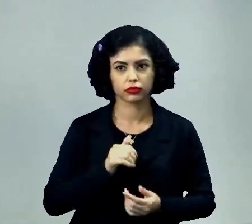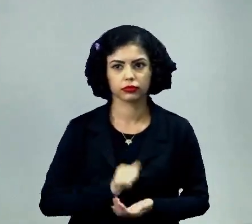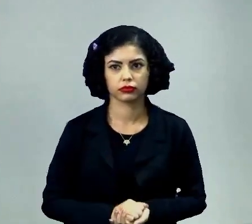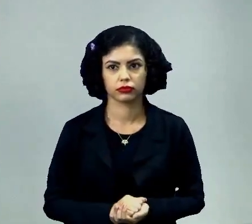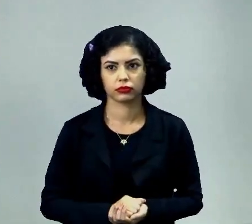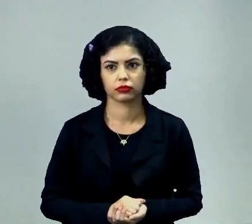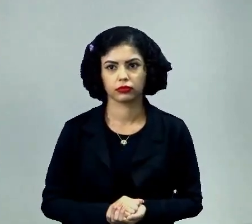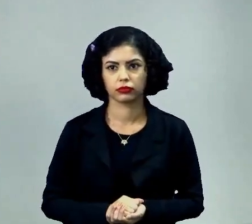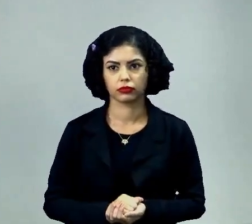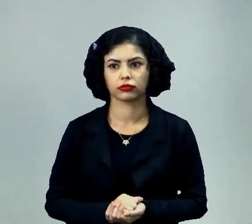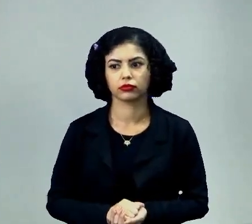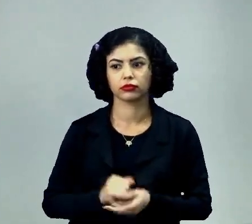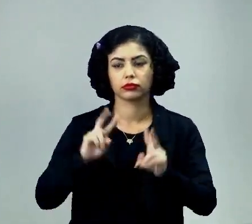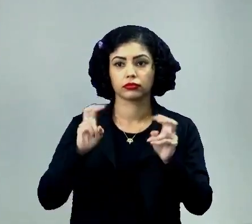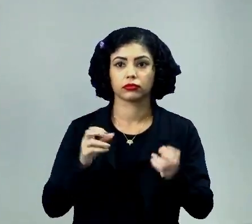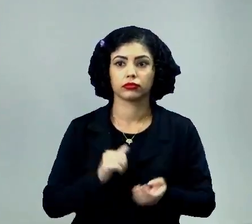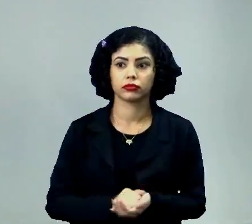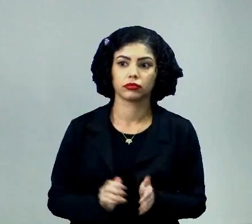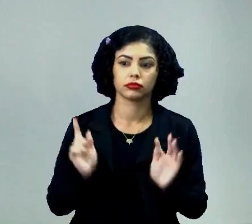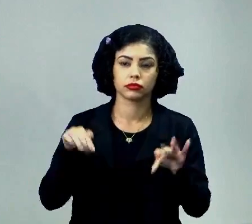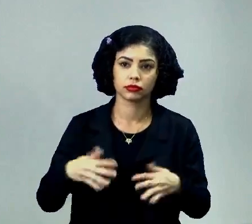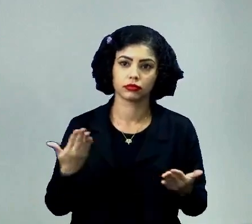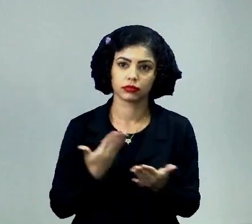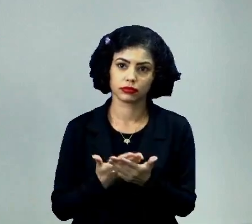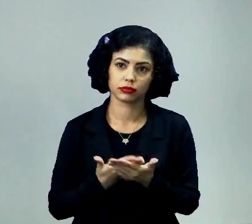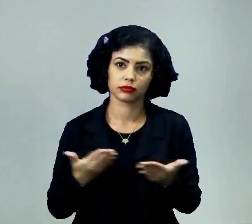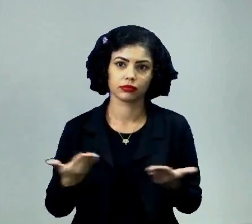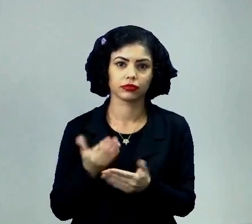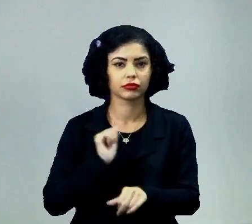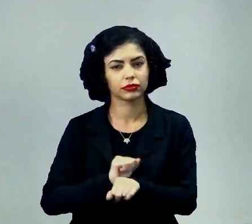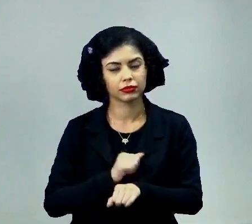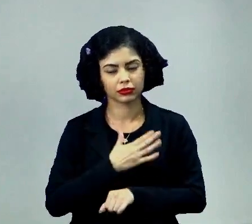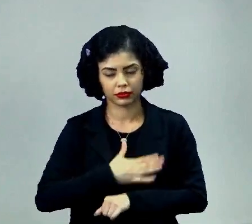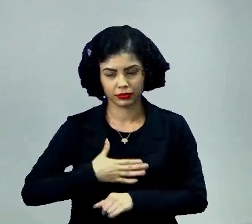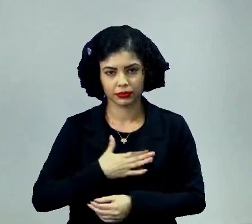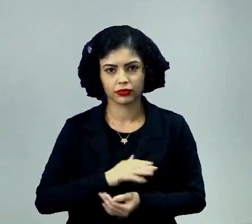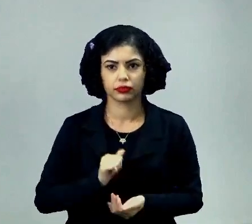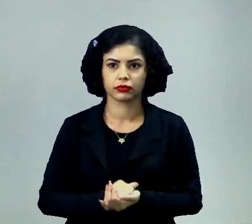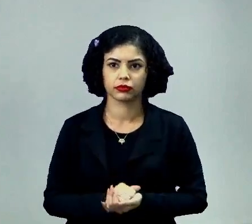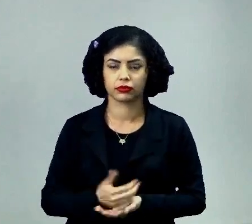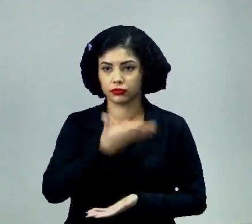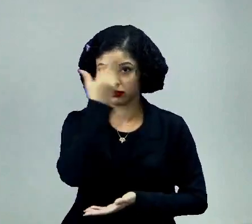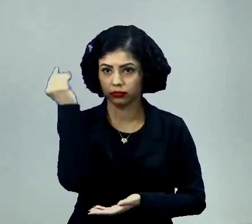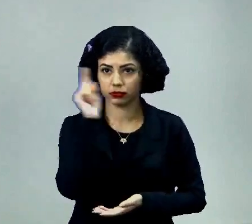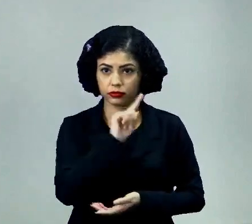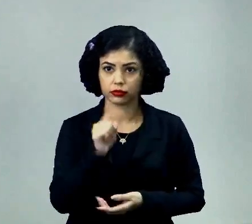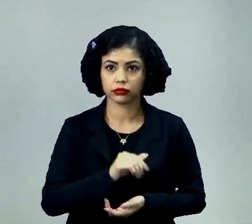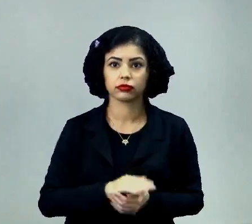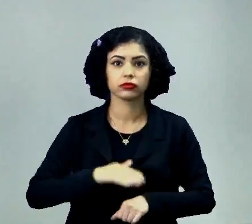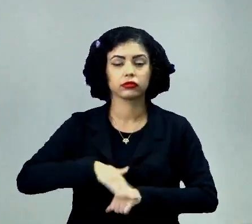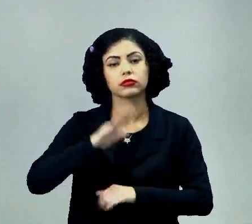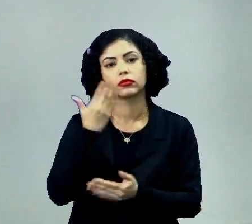vocês ficarem por dentro do assunto. E essa foi a nossa aula de hoje, espero que vocês tenham gostado. E não se esqueçam